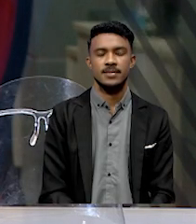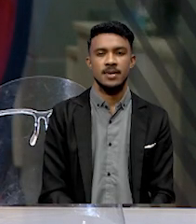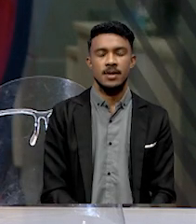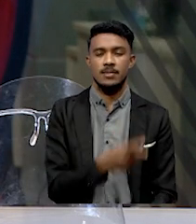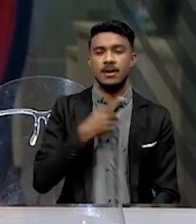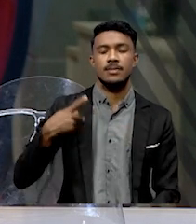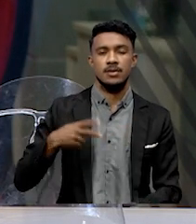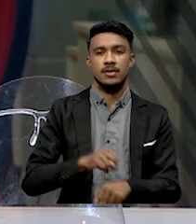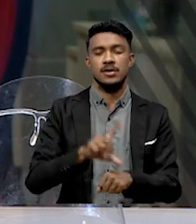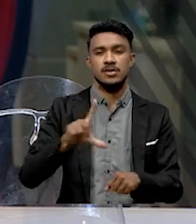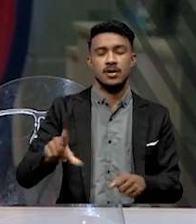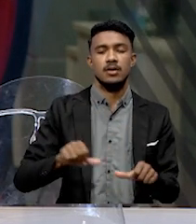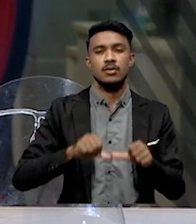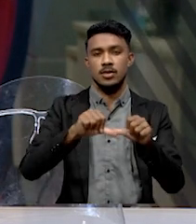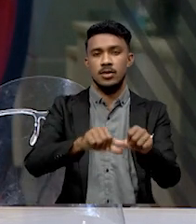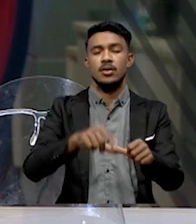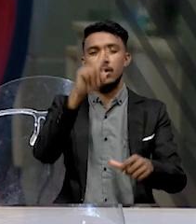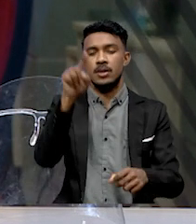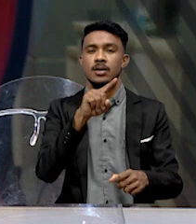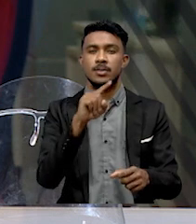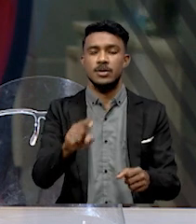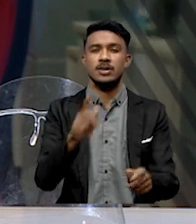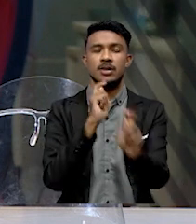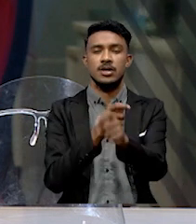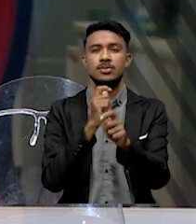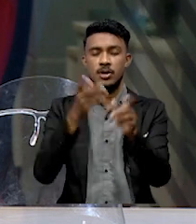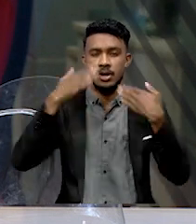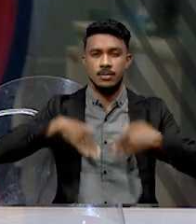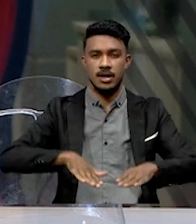Parlamento Nacional continua preocupa o transporte marítima.